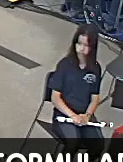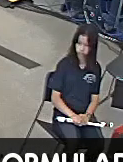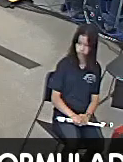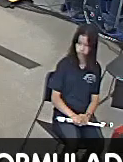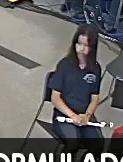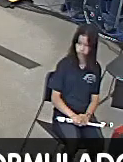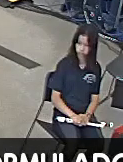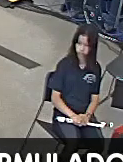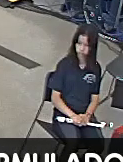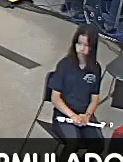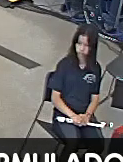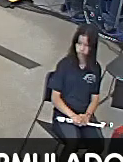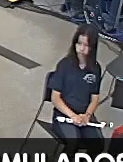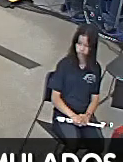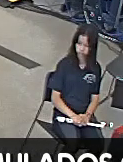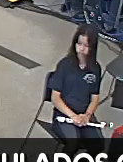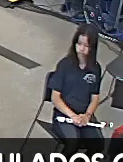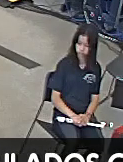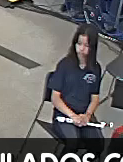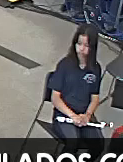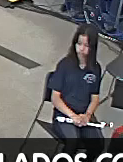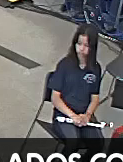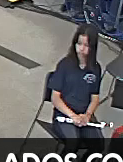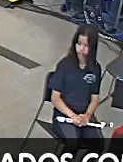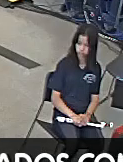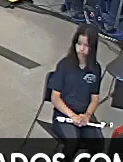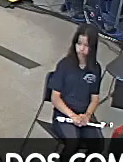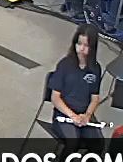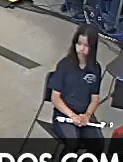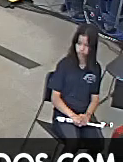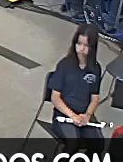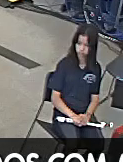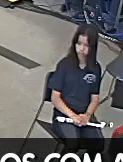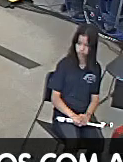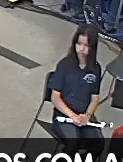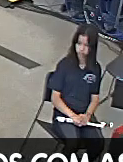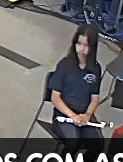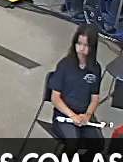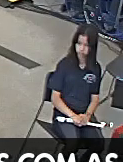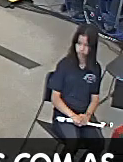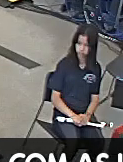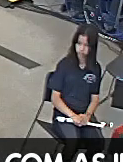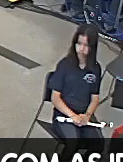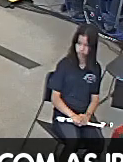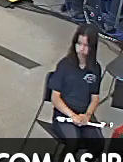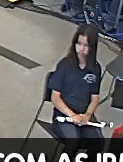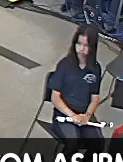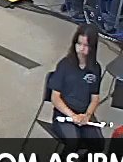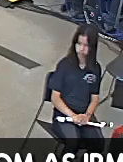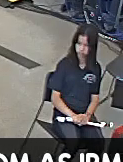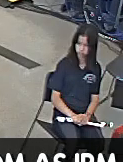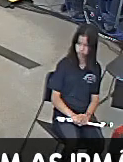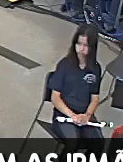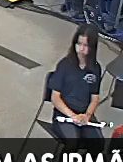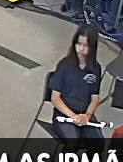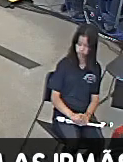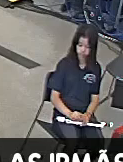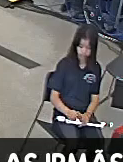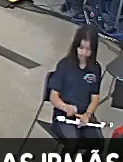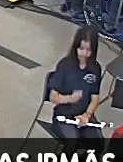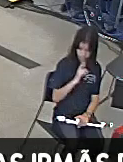empenhadas numa proposta de transformação da sociedade, né?